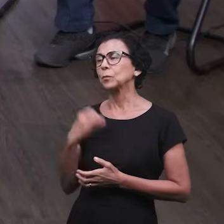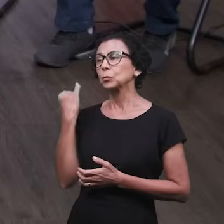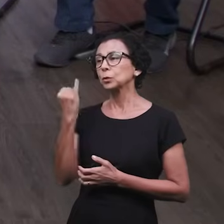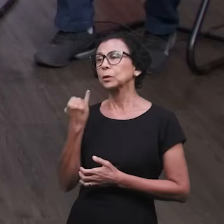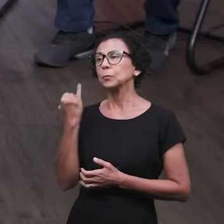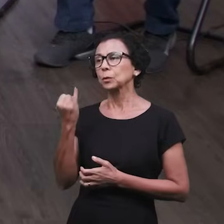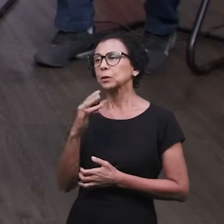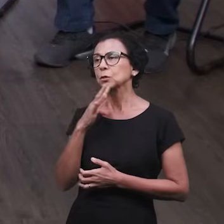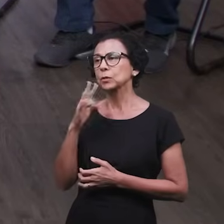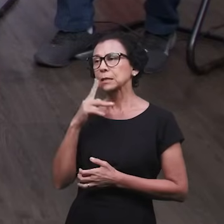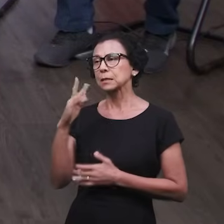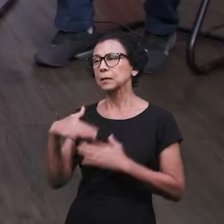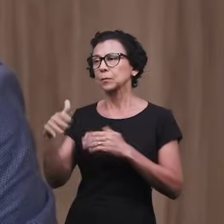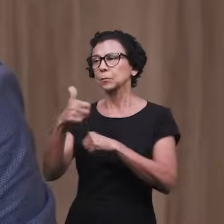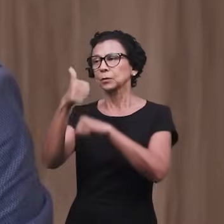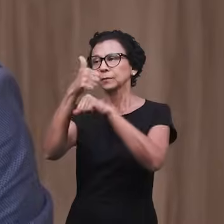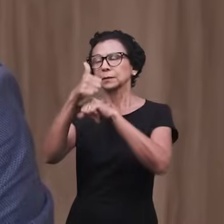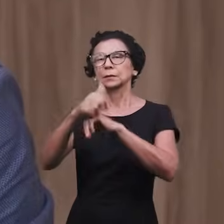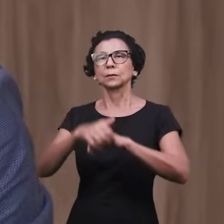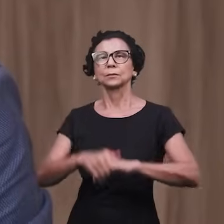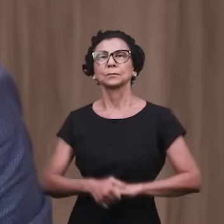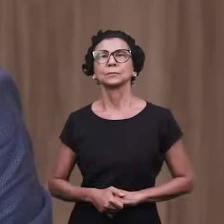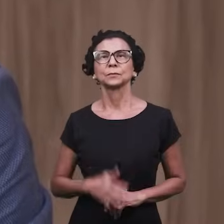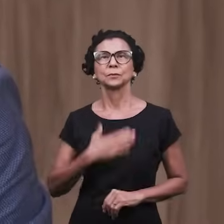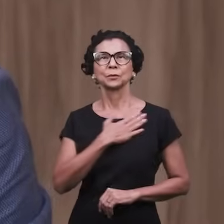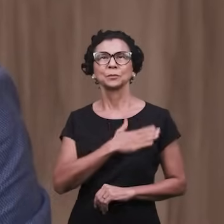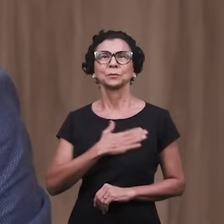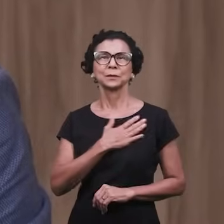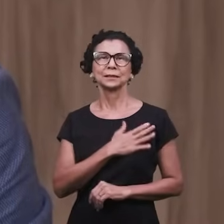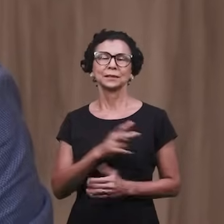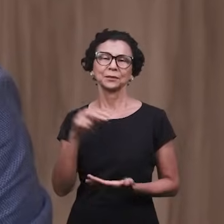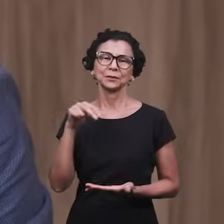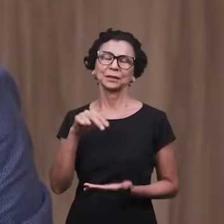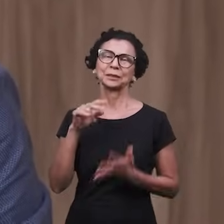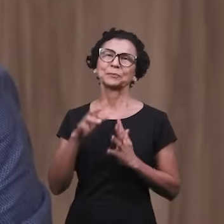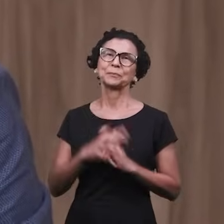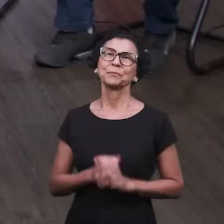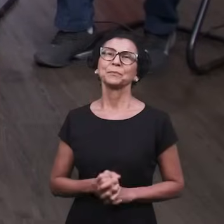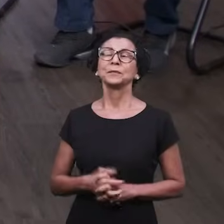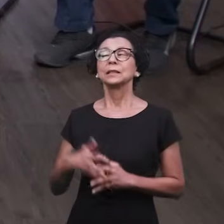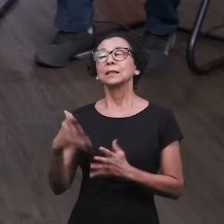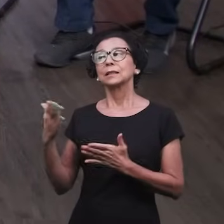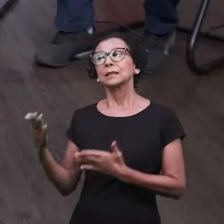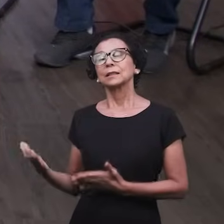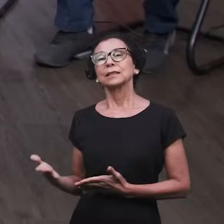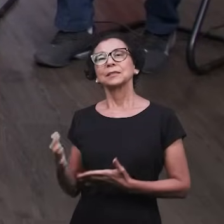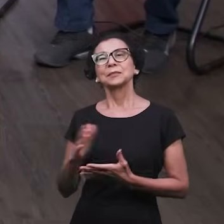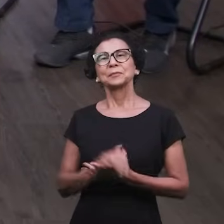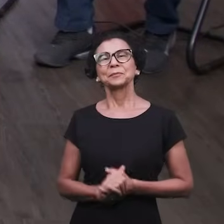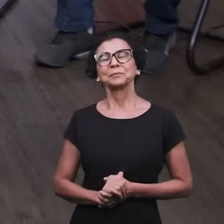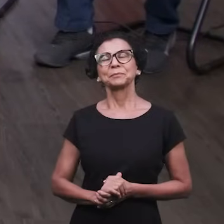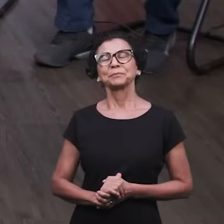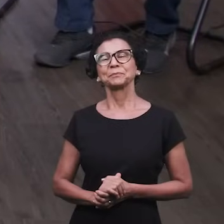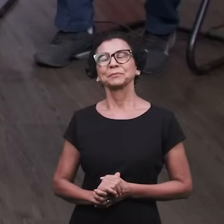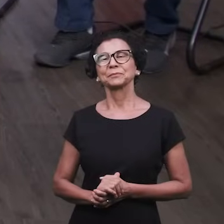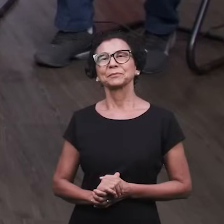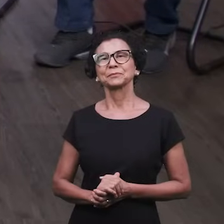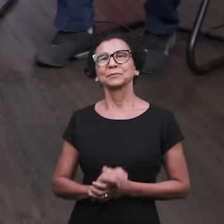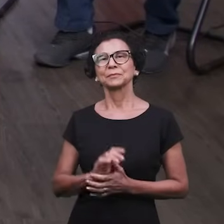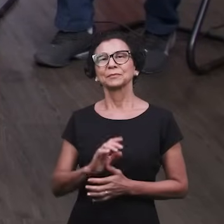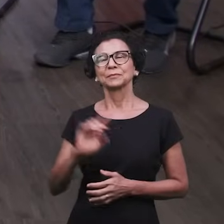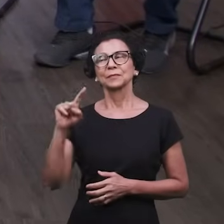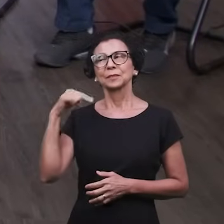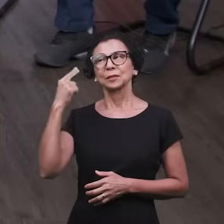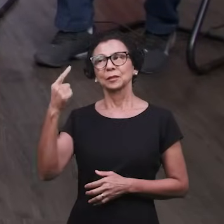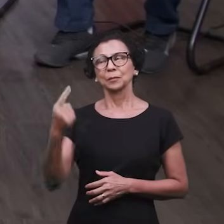aqui, foi de muita valia. Muito obrigado. Eu agradeço, foi um prazer muito grande estar aqui com os irmãos. Amém. Fábio Salazar, querido, até a